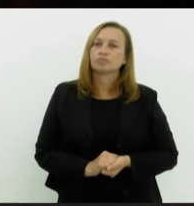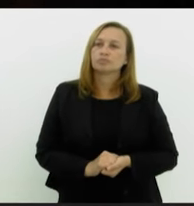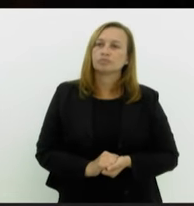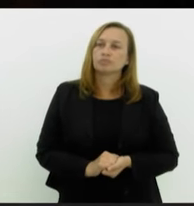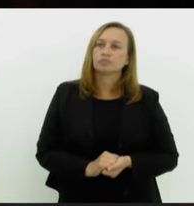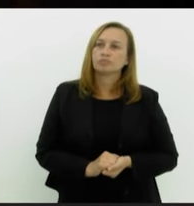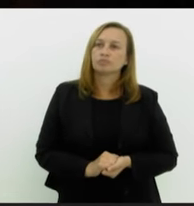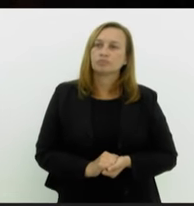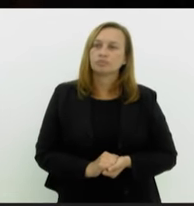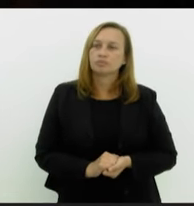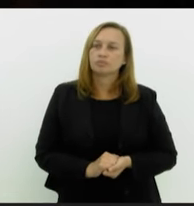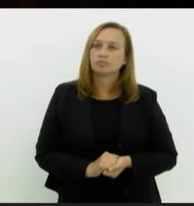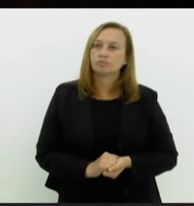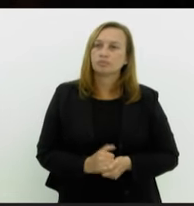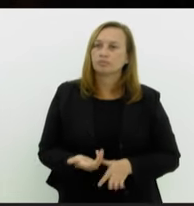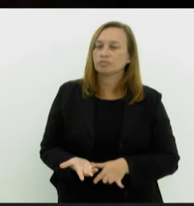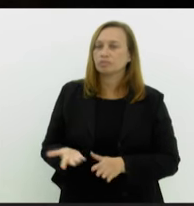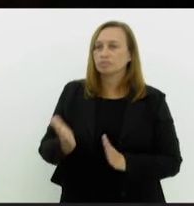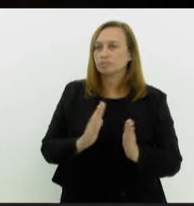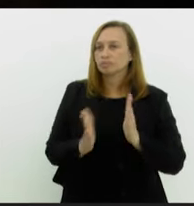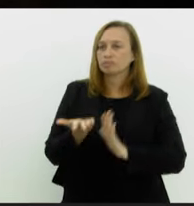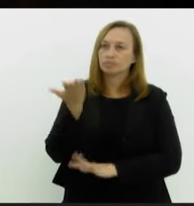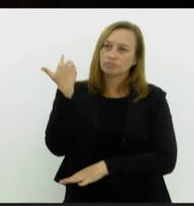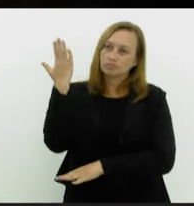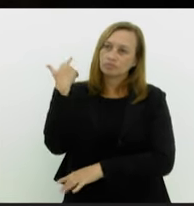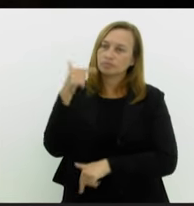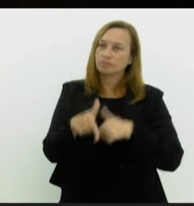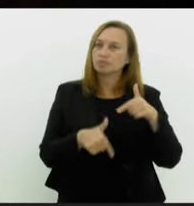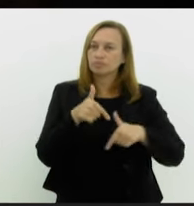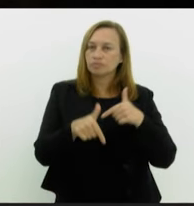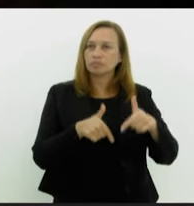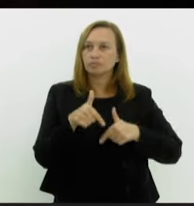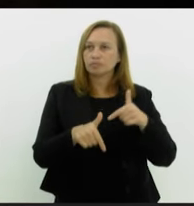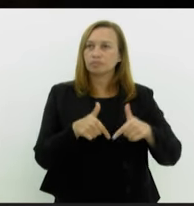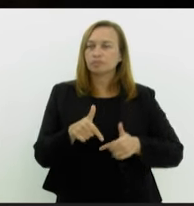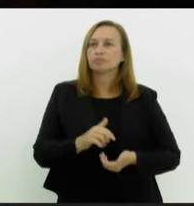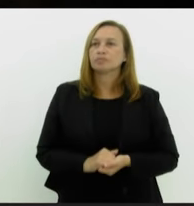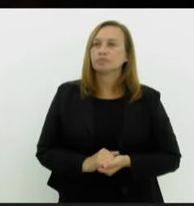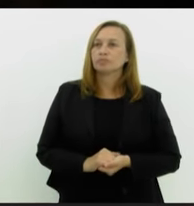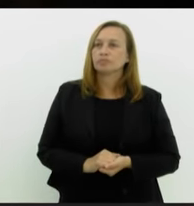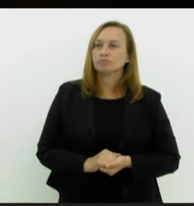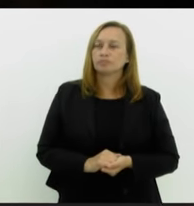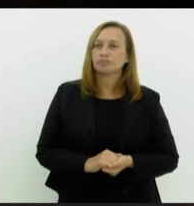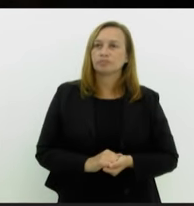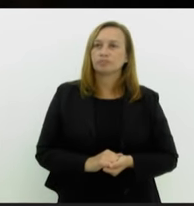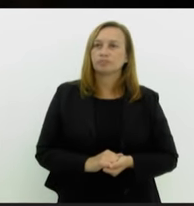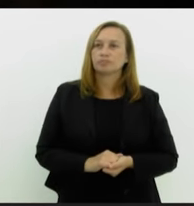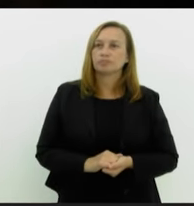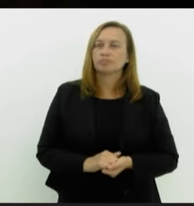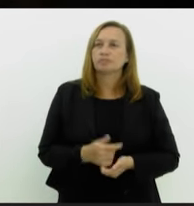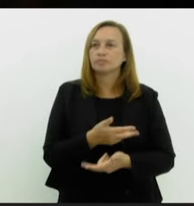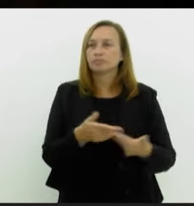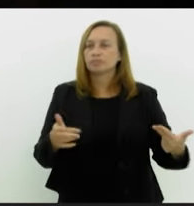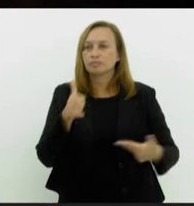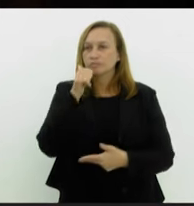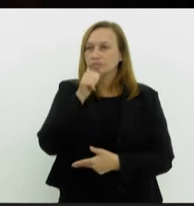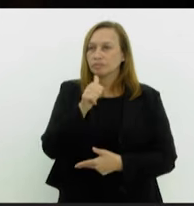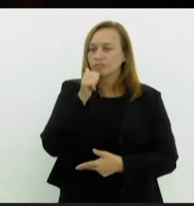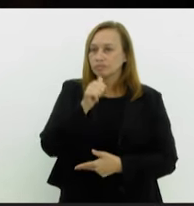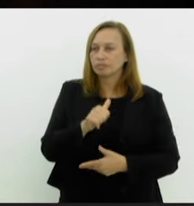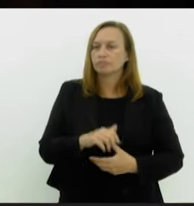feg na época e trabalhou eh com muitas das mulheres integrantes